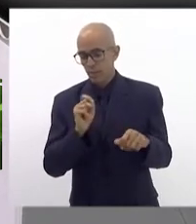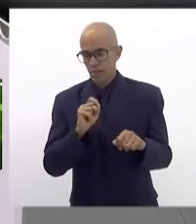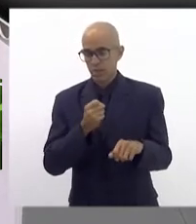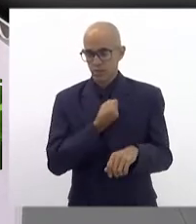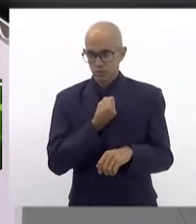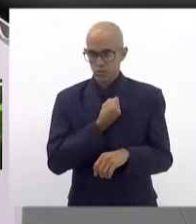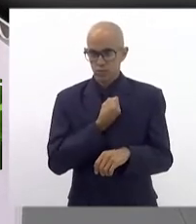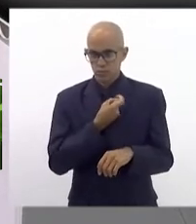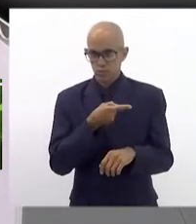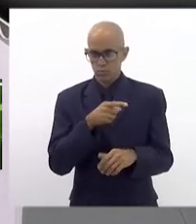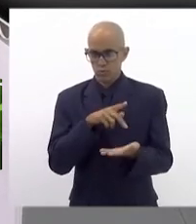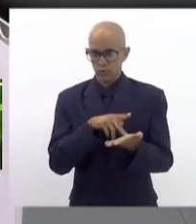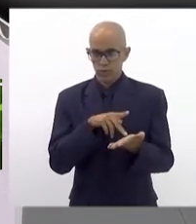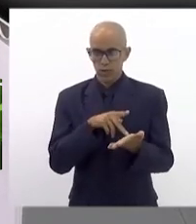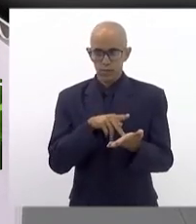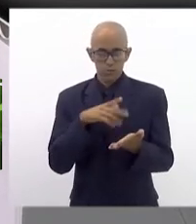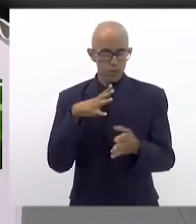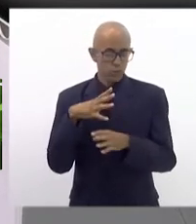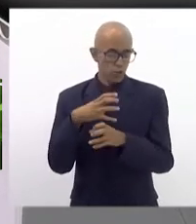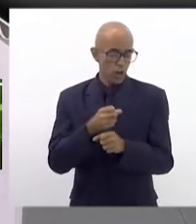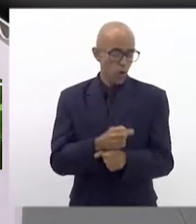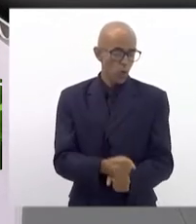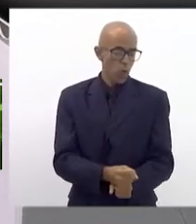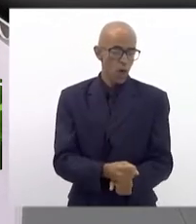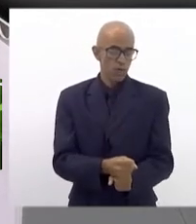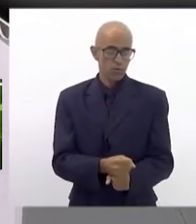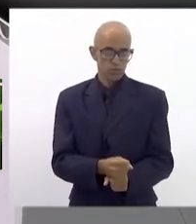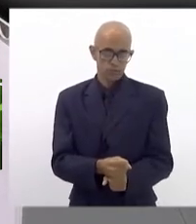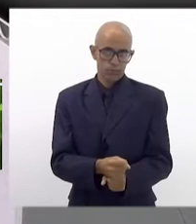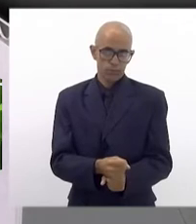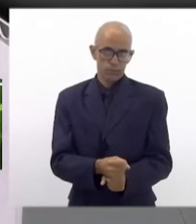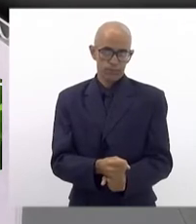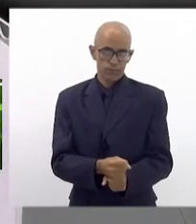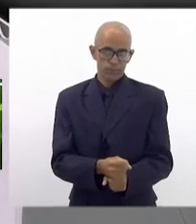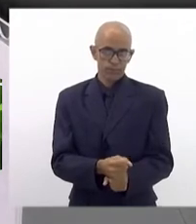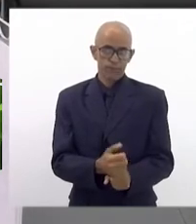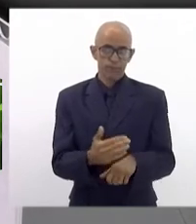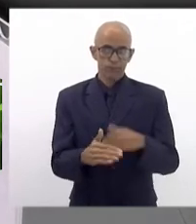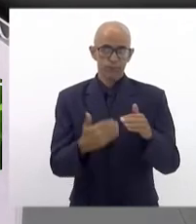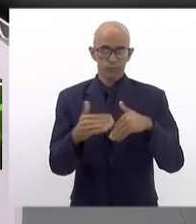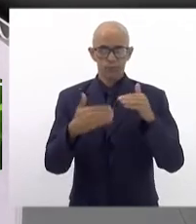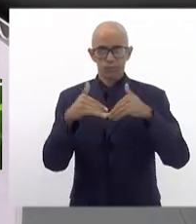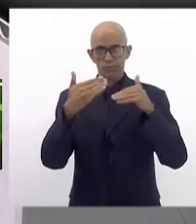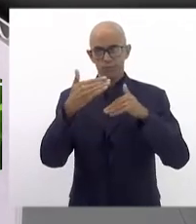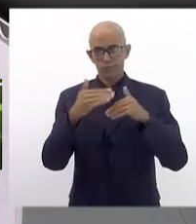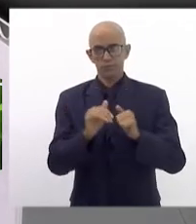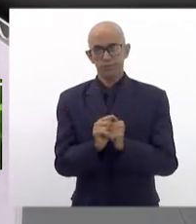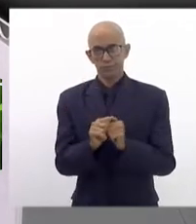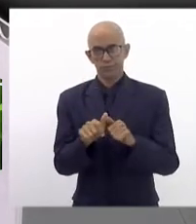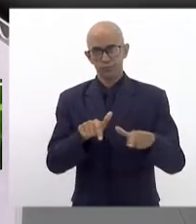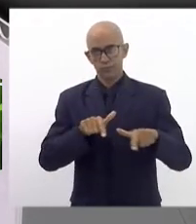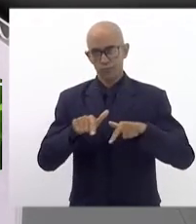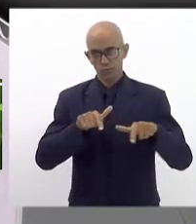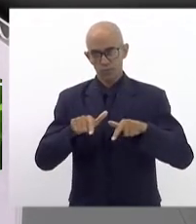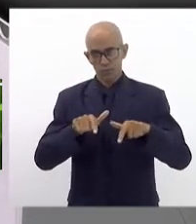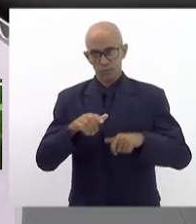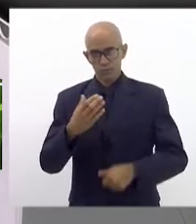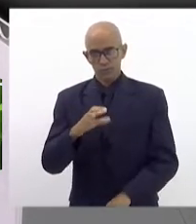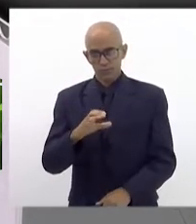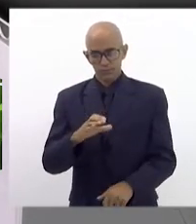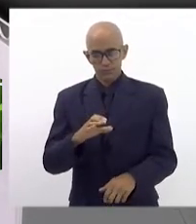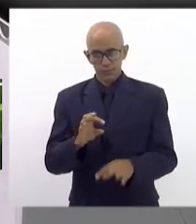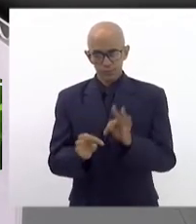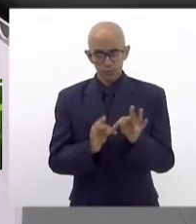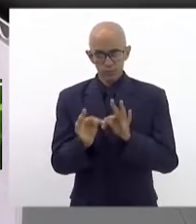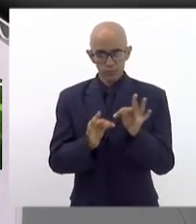digamos, medir, não é? Enfim, a evolução do trabalho científico,